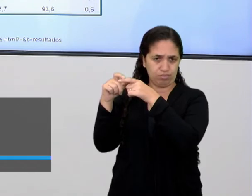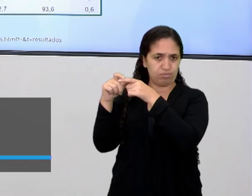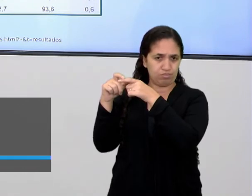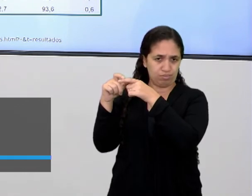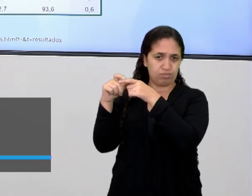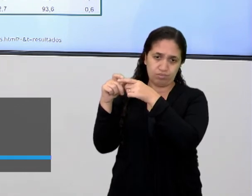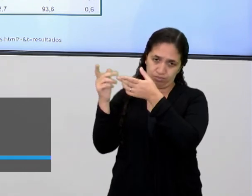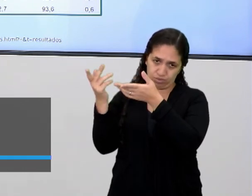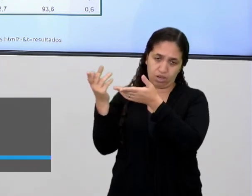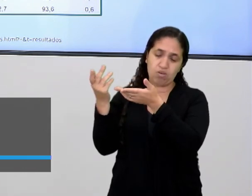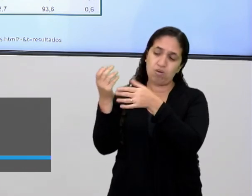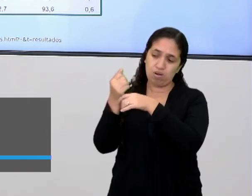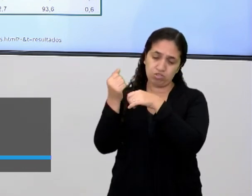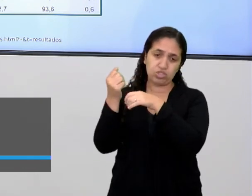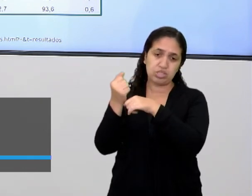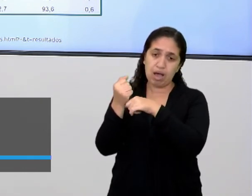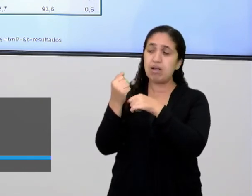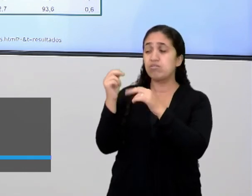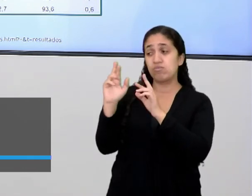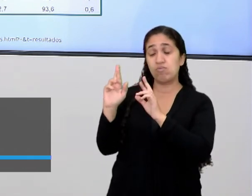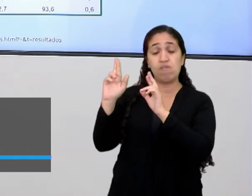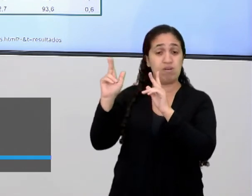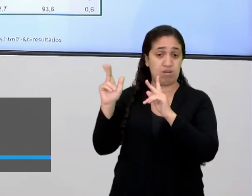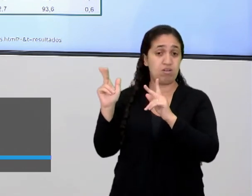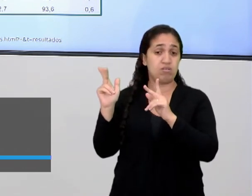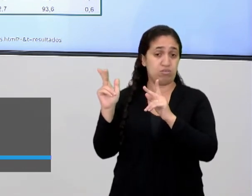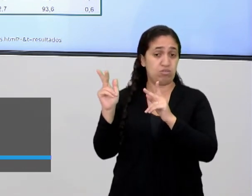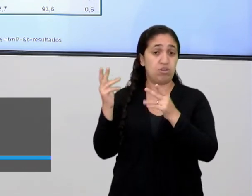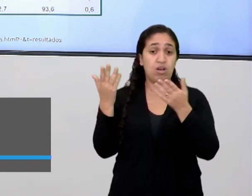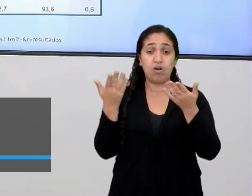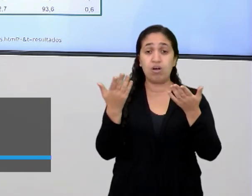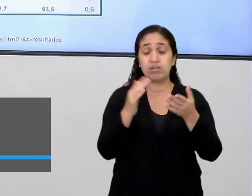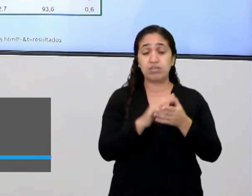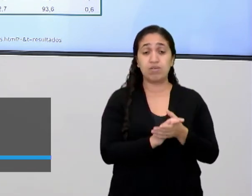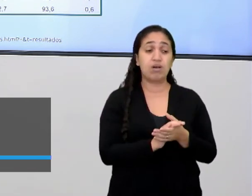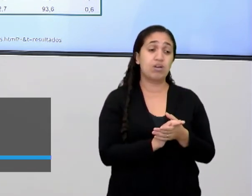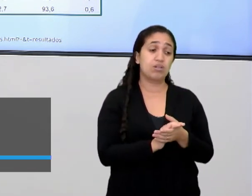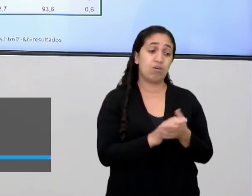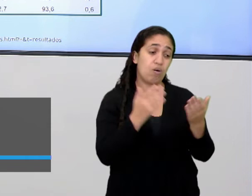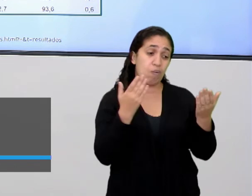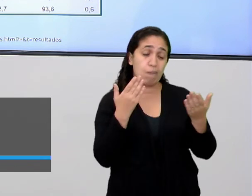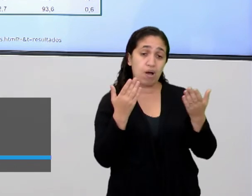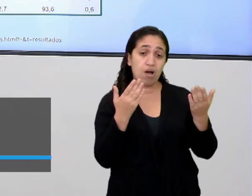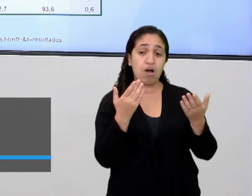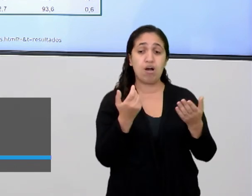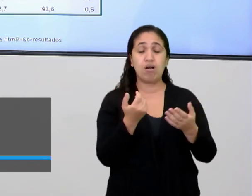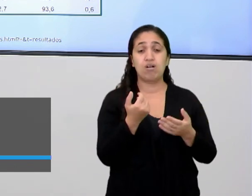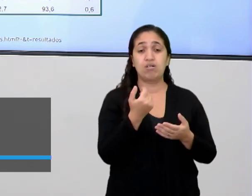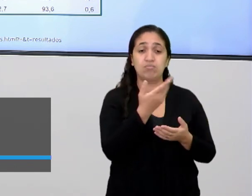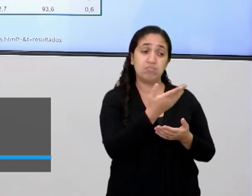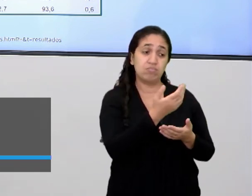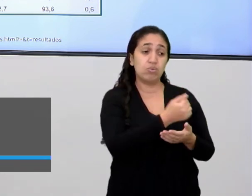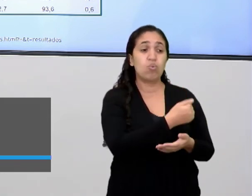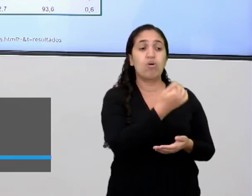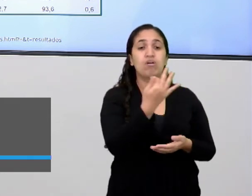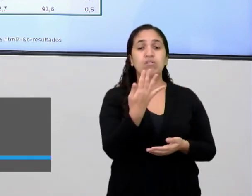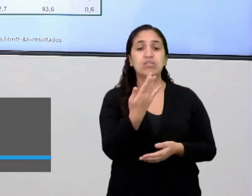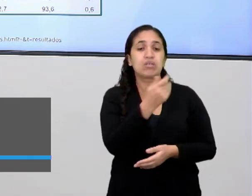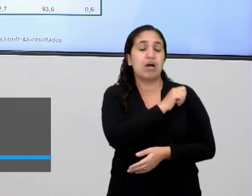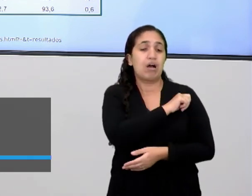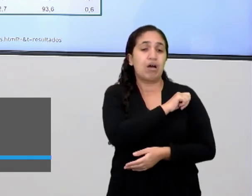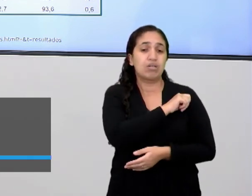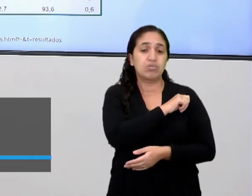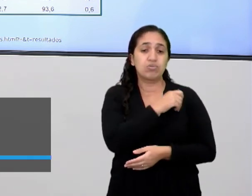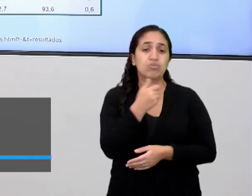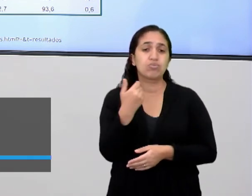dados refletem um tipo de informação, tá, okay? Se você for levar em consideração aí, né, números de estudantes, né, que vão às